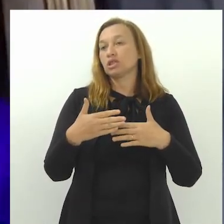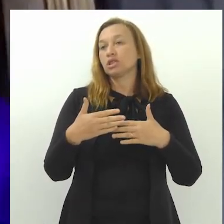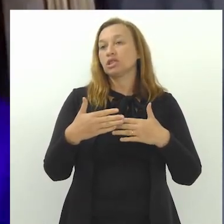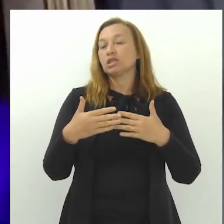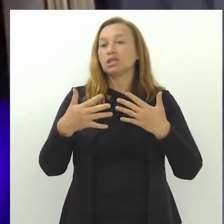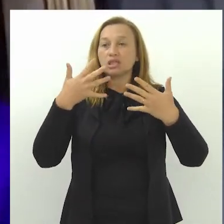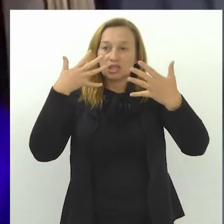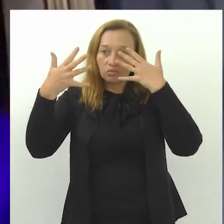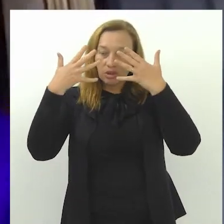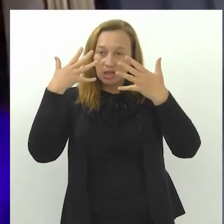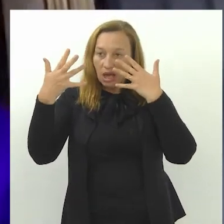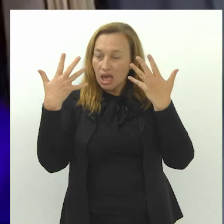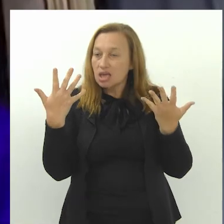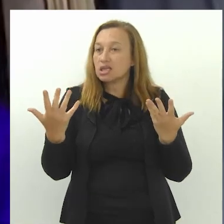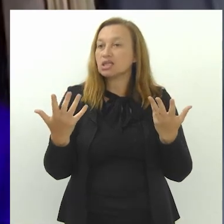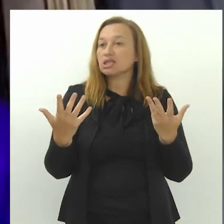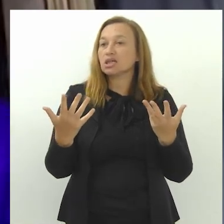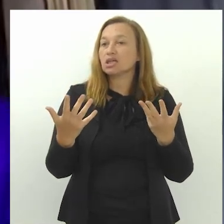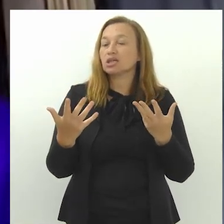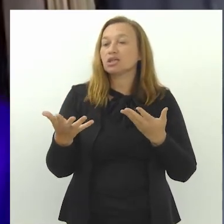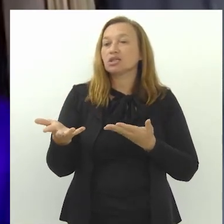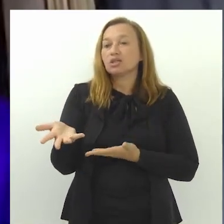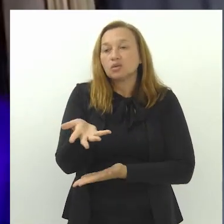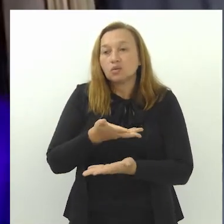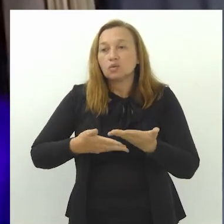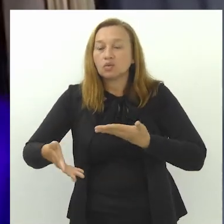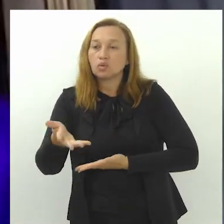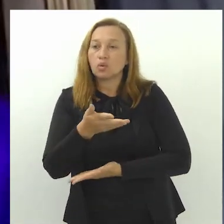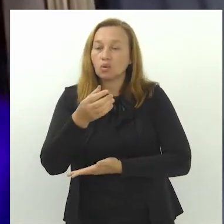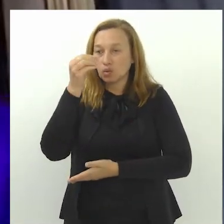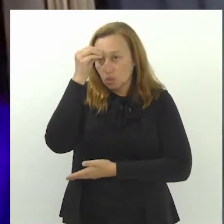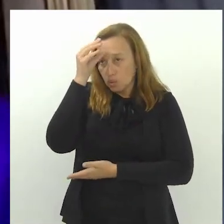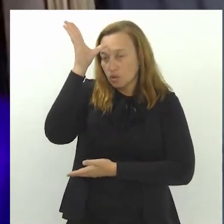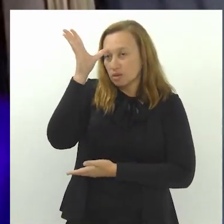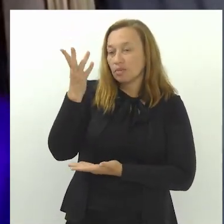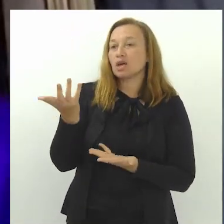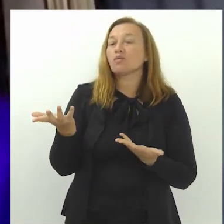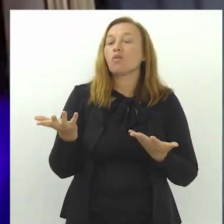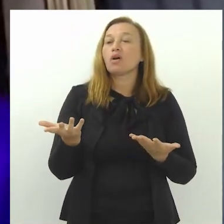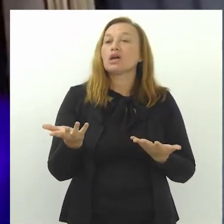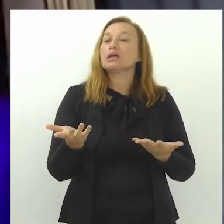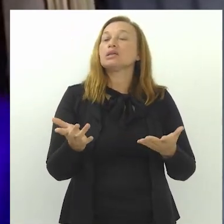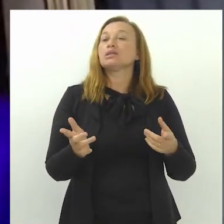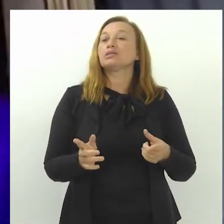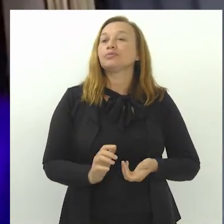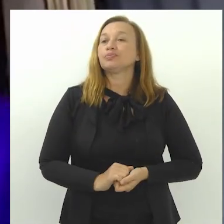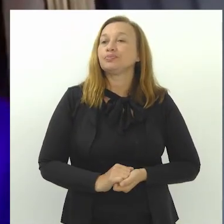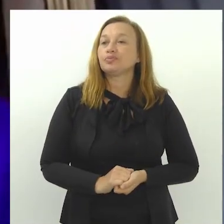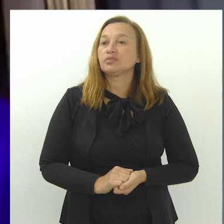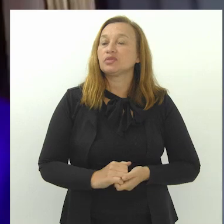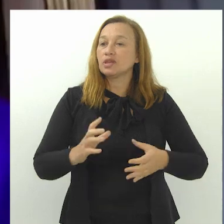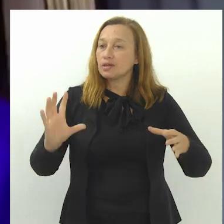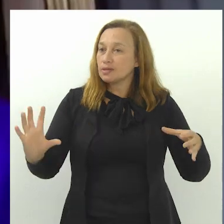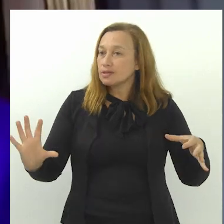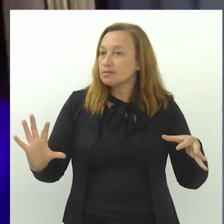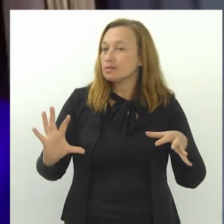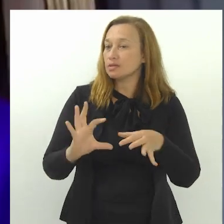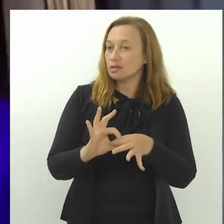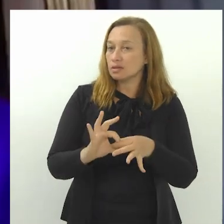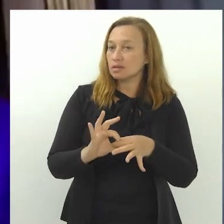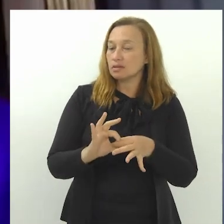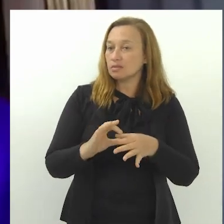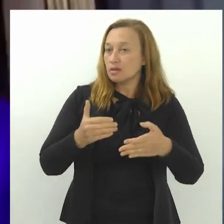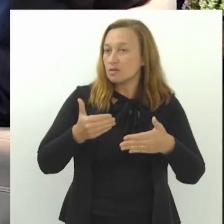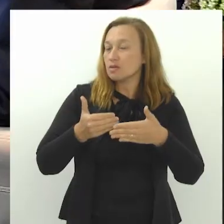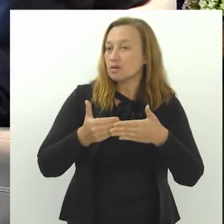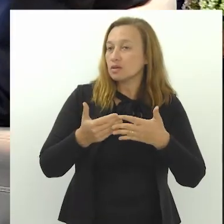de troca de conhecimento, de proximidade com essas comunidades. E à medida que esse